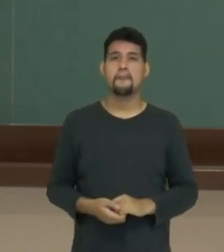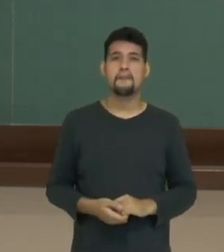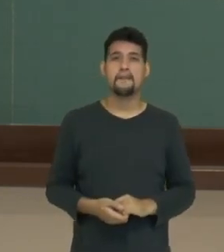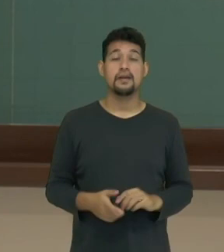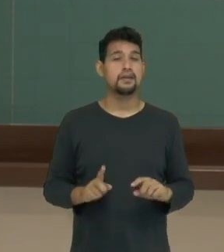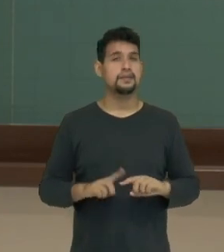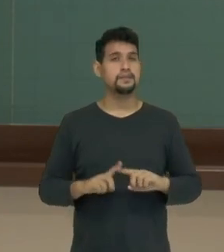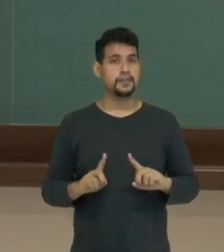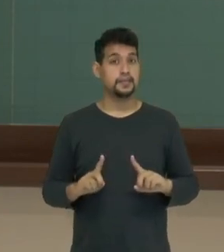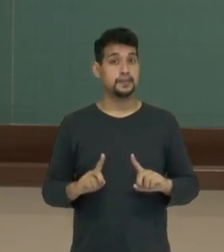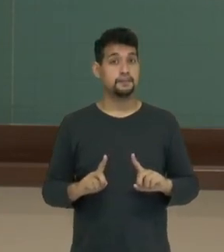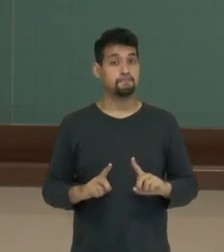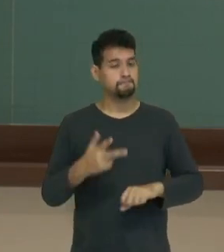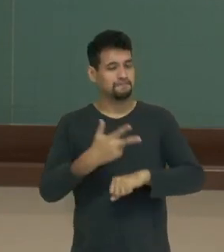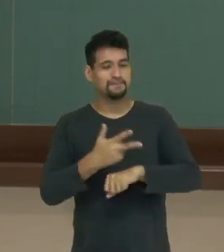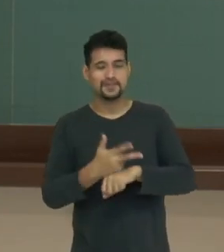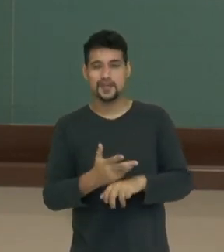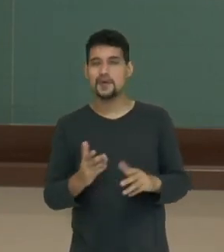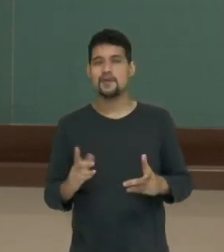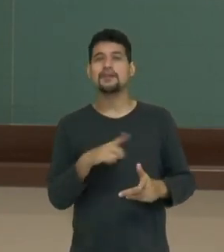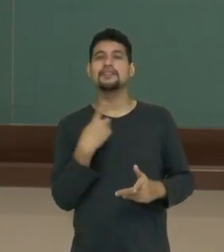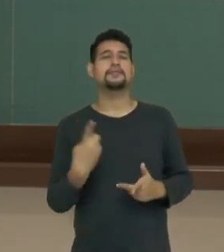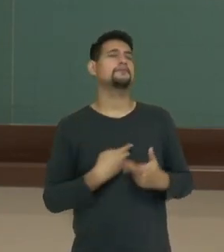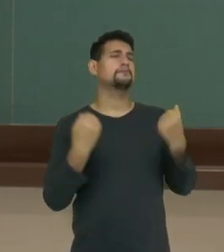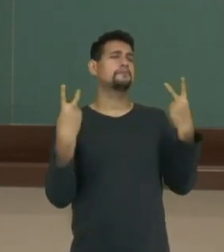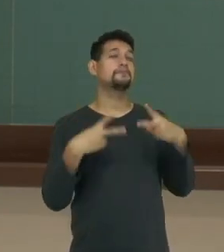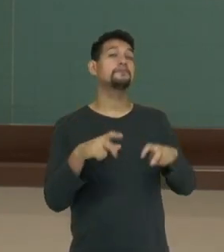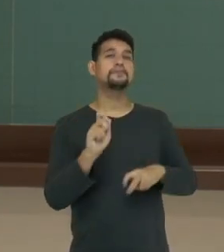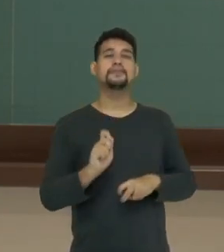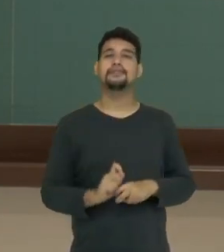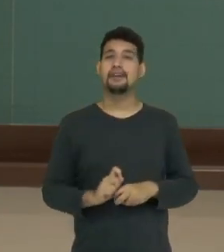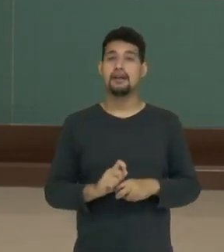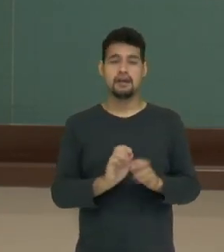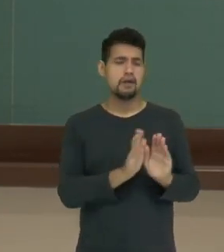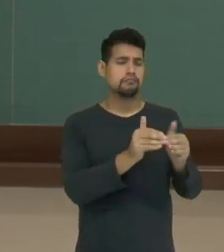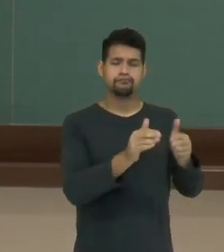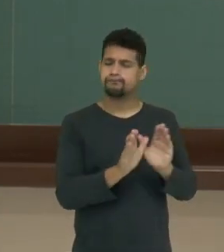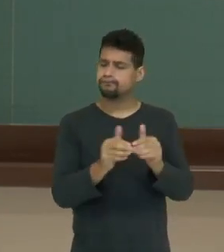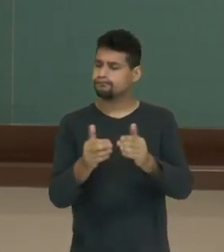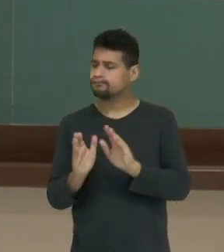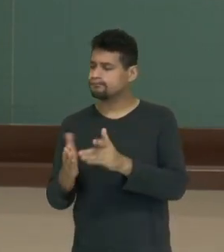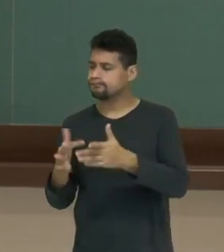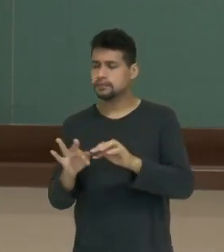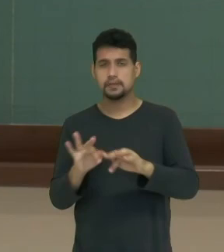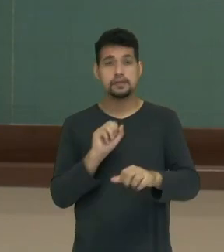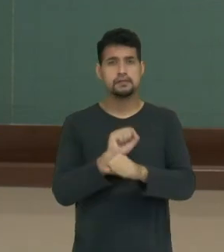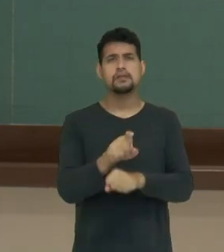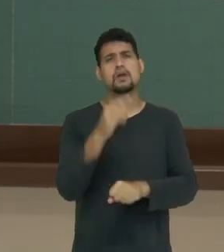Então, neste vídeo, nós falamos sobre arranjos simples.